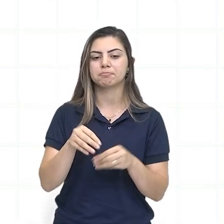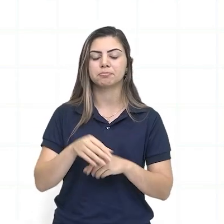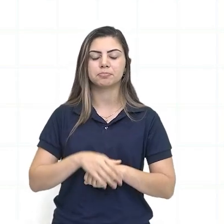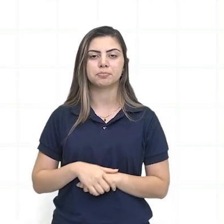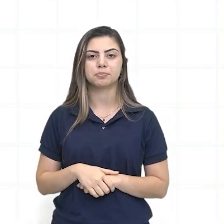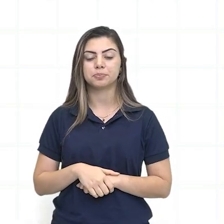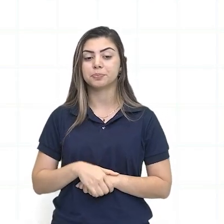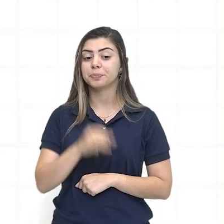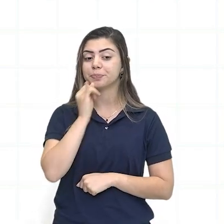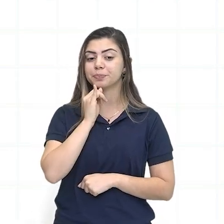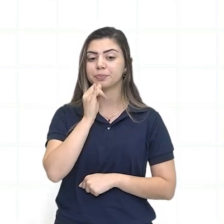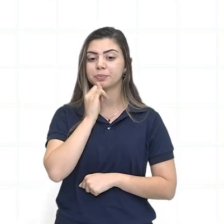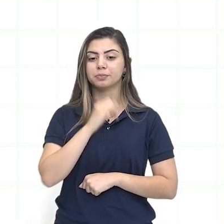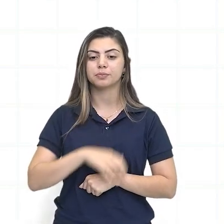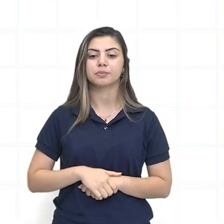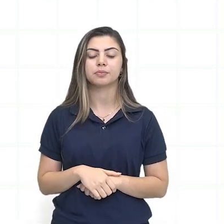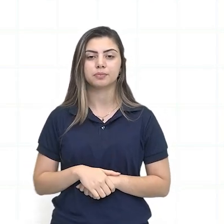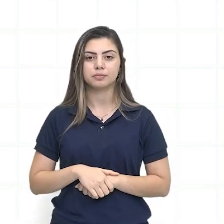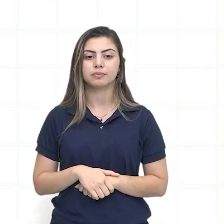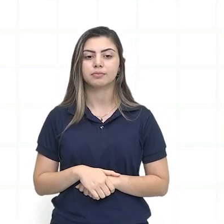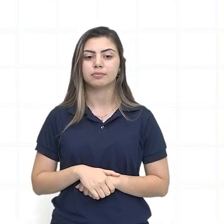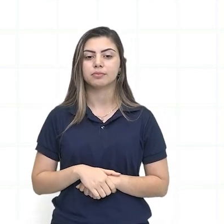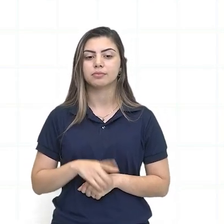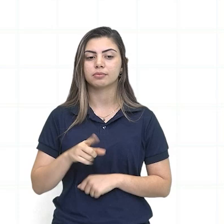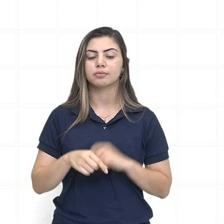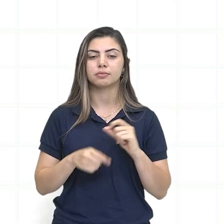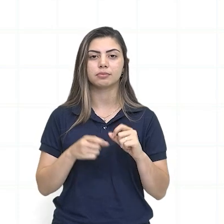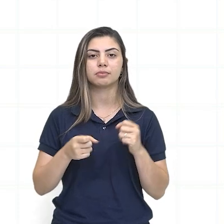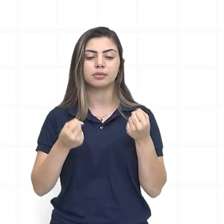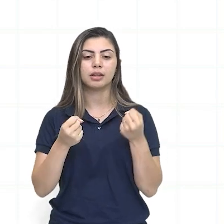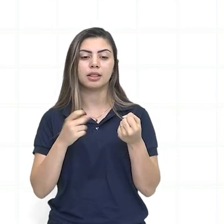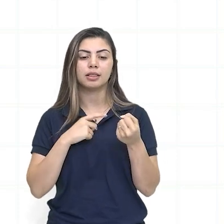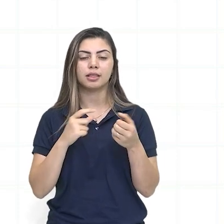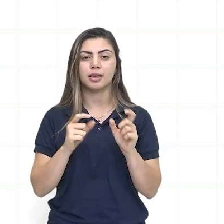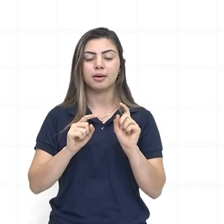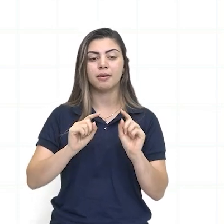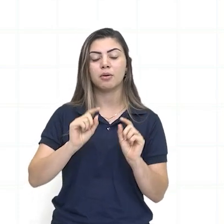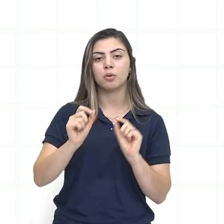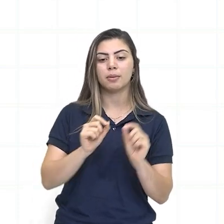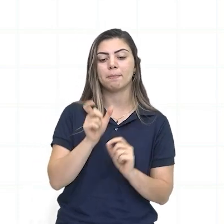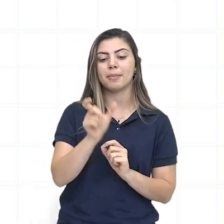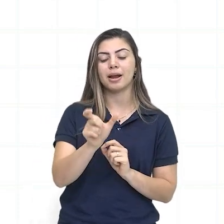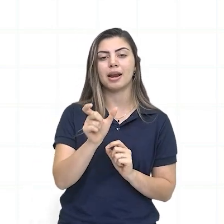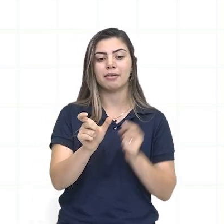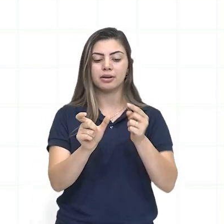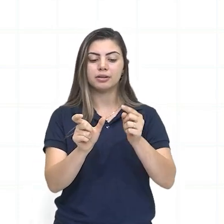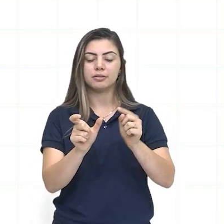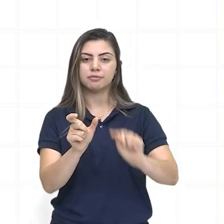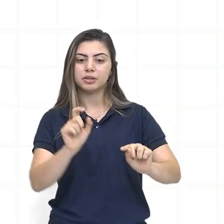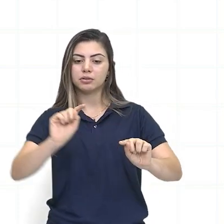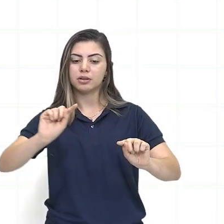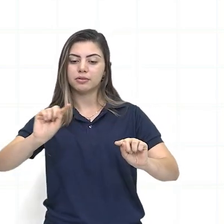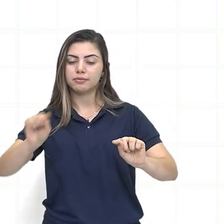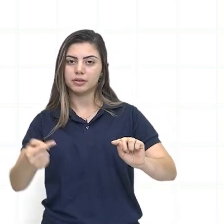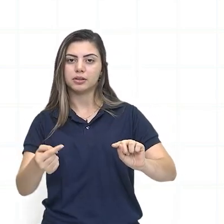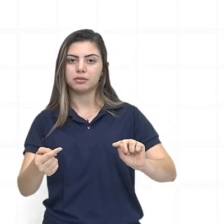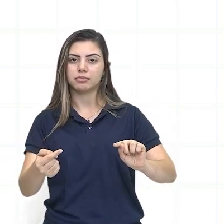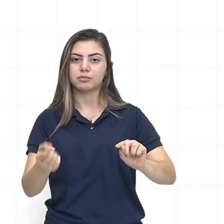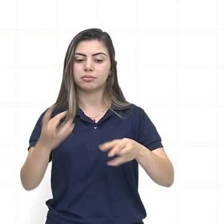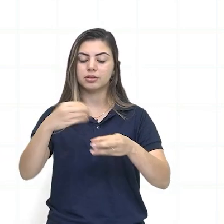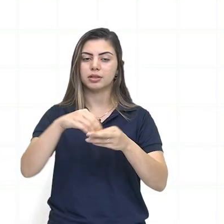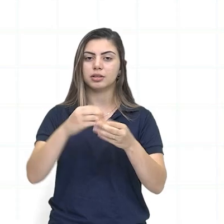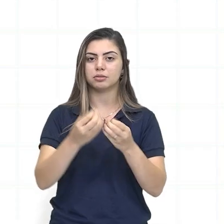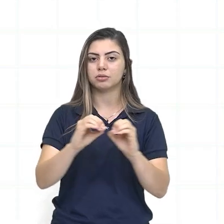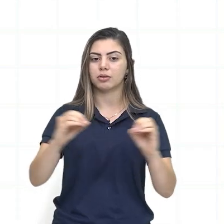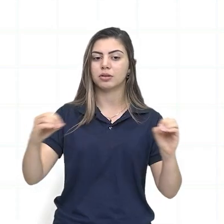bem. Exemplo de expressões em que eu vou separar com a vírgula lá no meio da minha frase, da minha oração. Isso aqui,